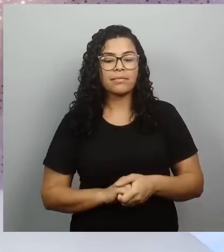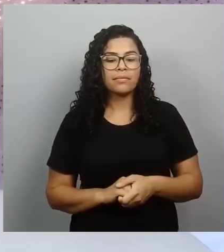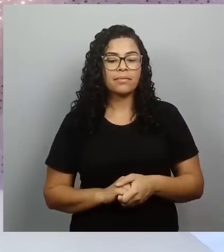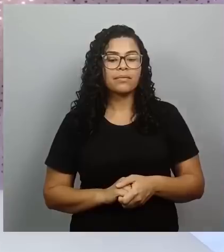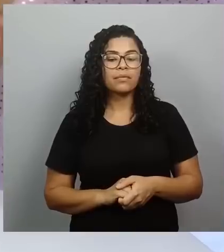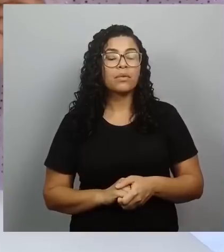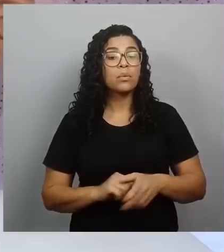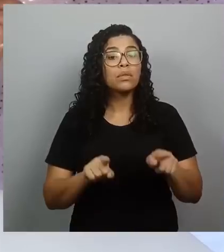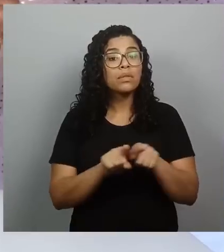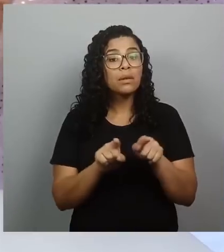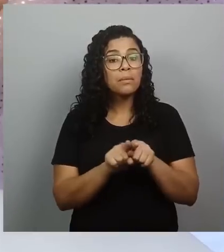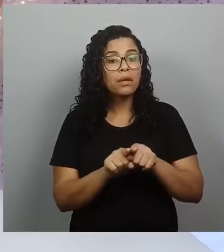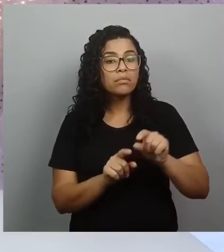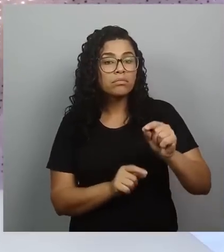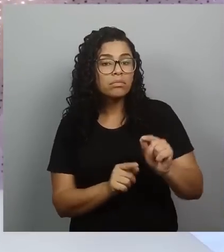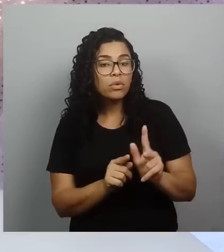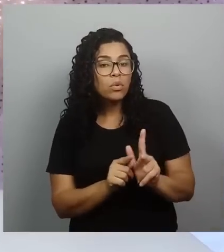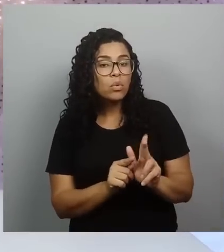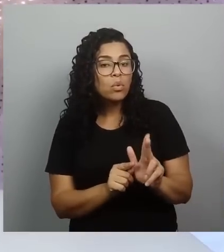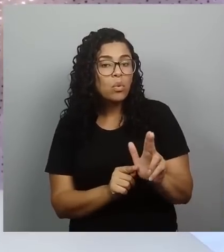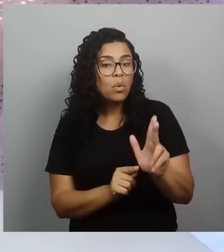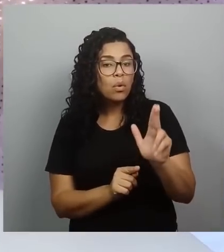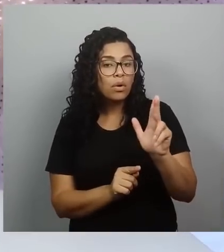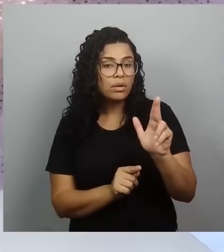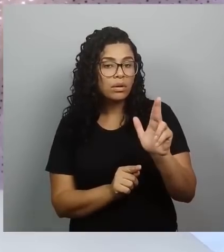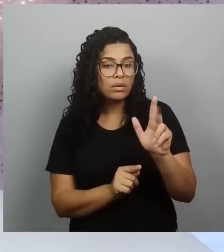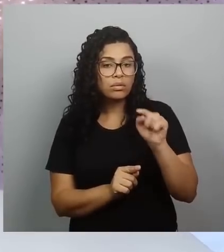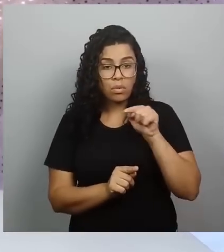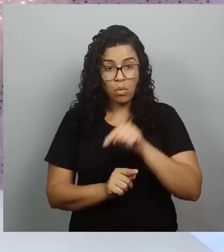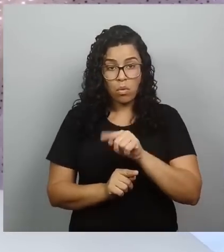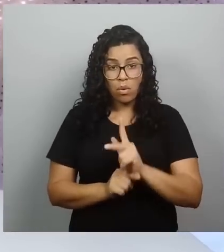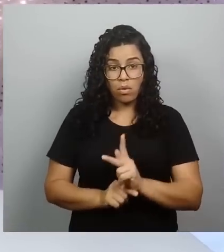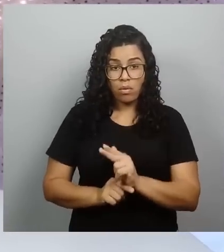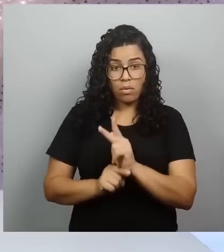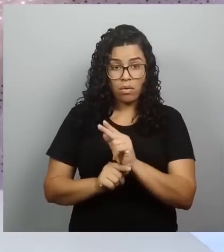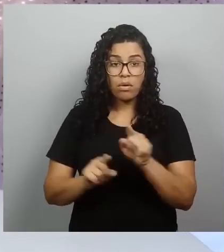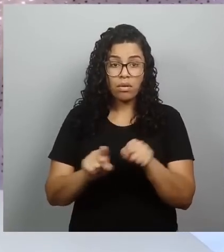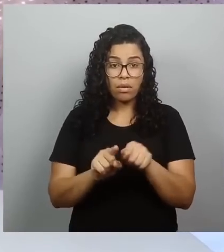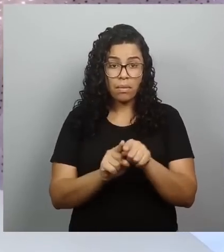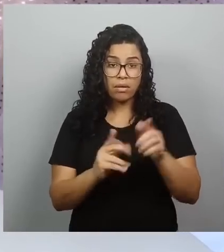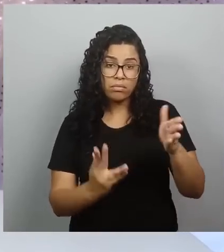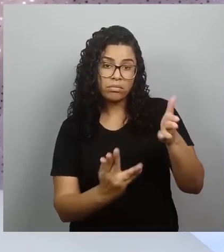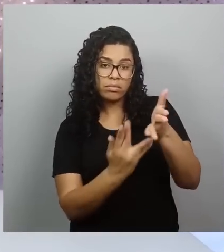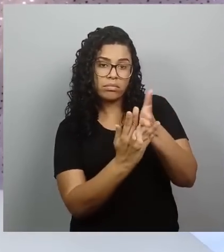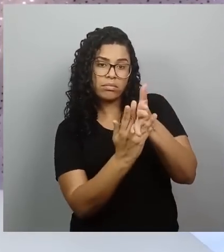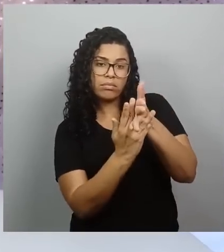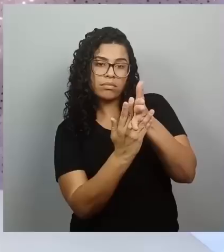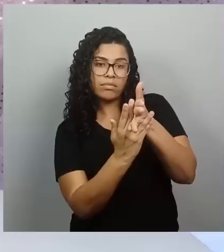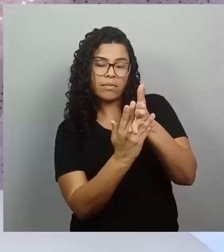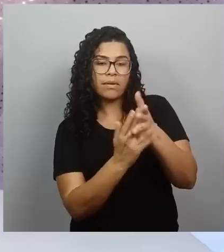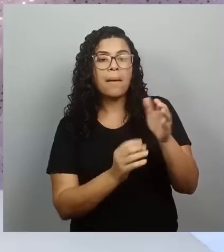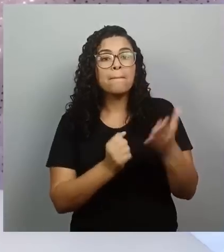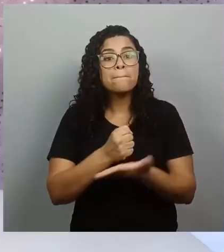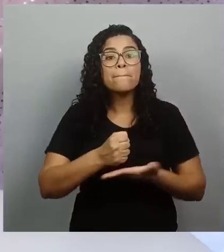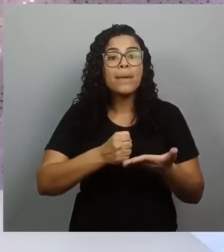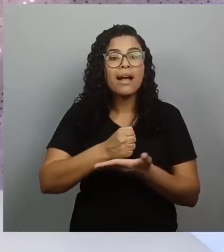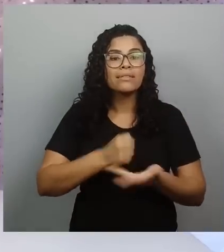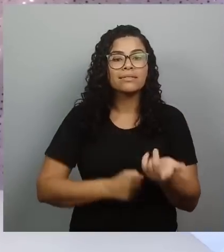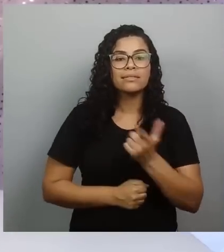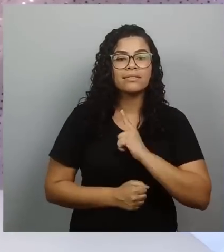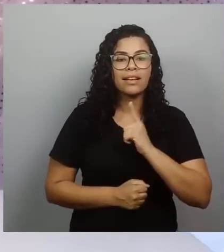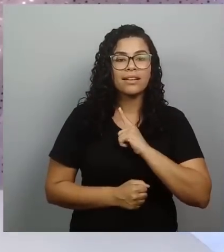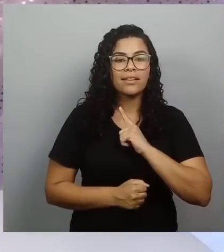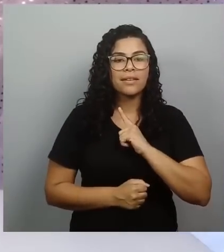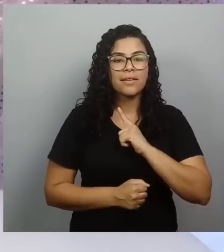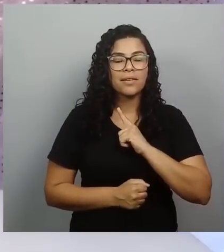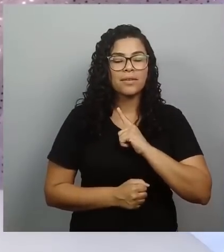foi cortado aqui, anexado este outro, e aí virou uma base. Ele conseguiu